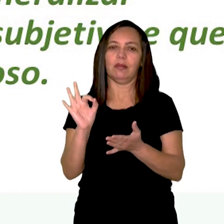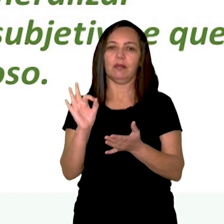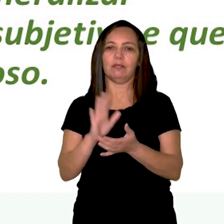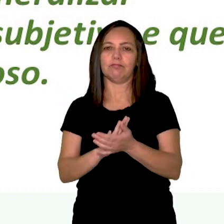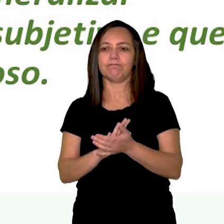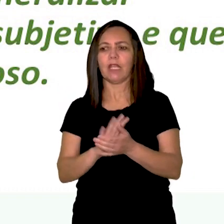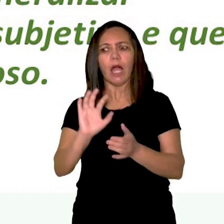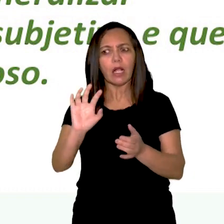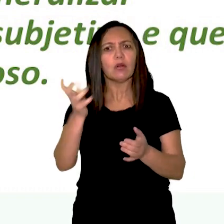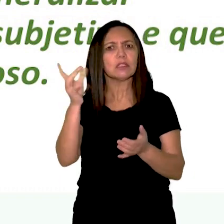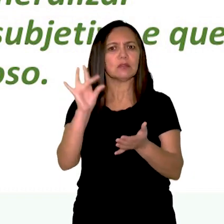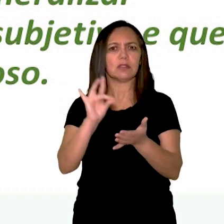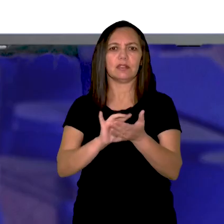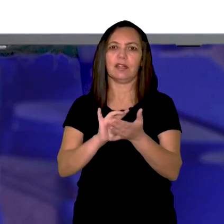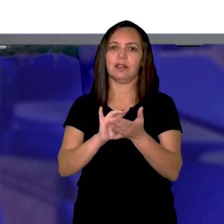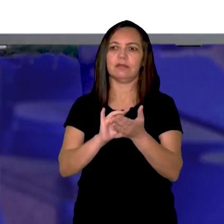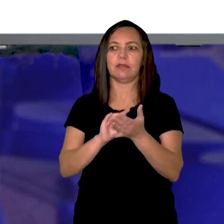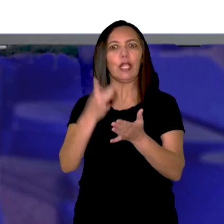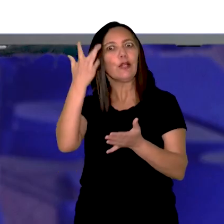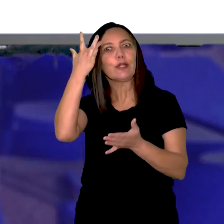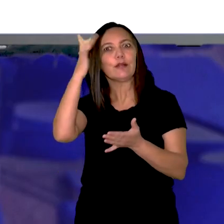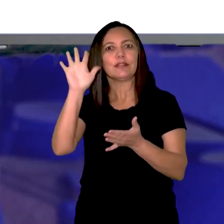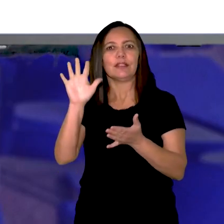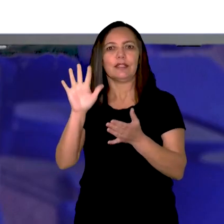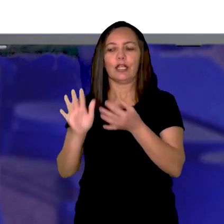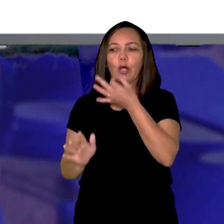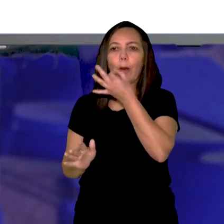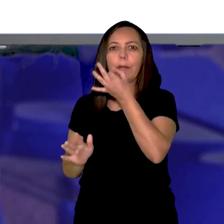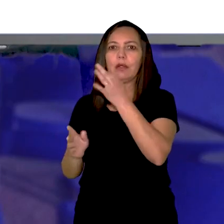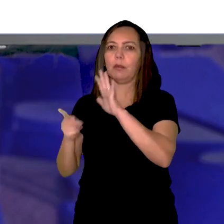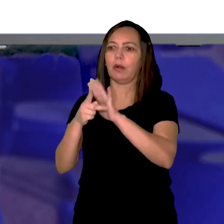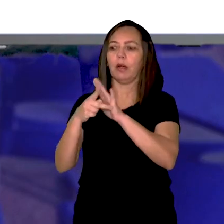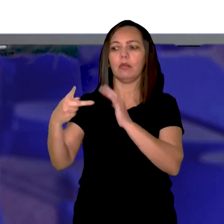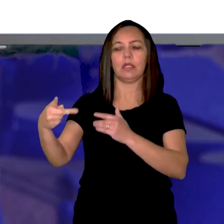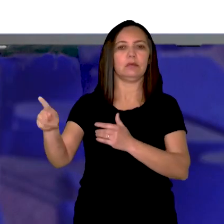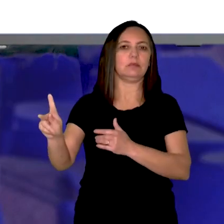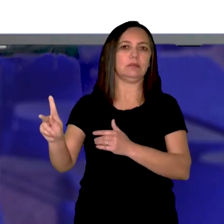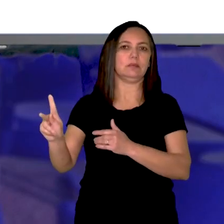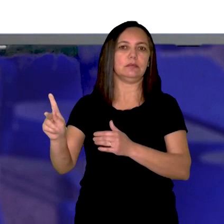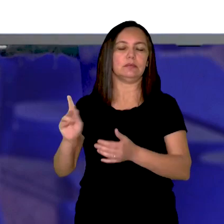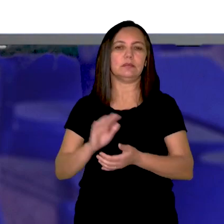Digamos, uma opinião que é proveniente justamente do senso comum.